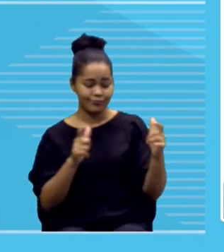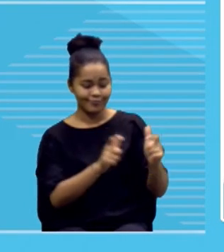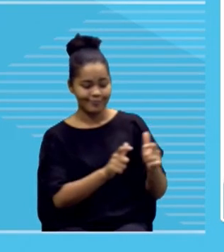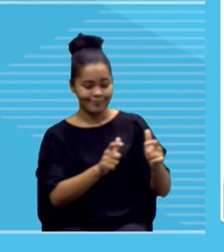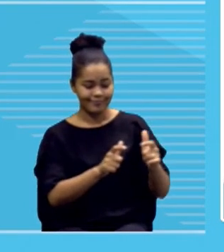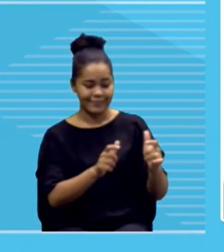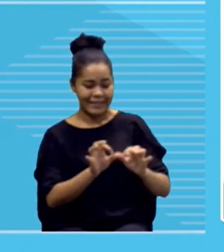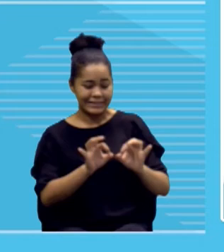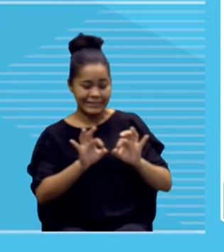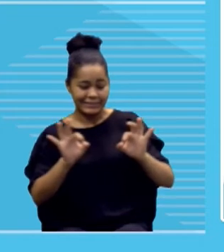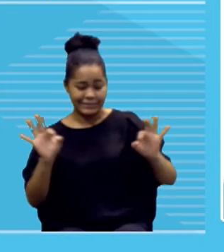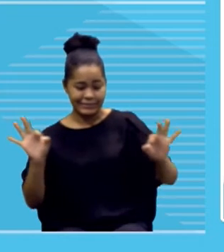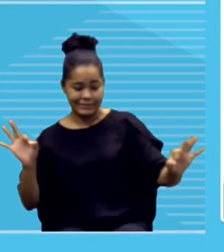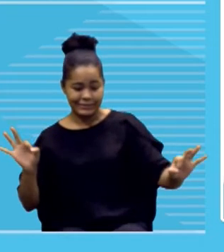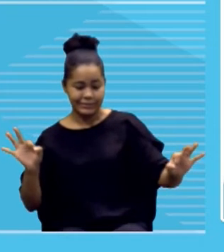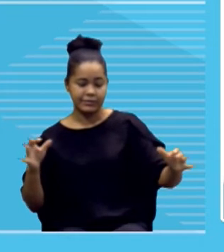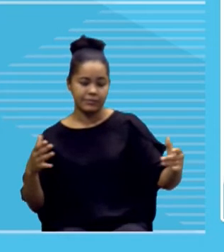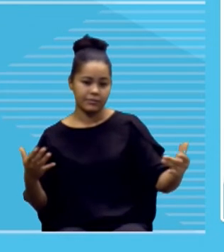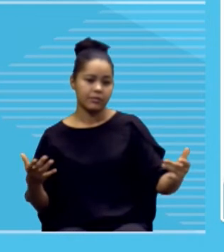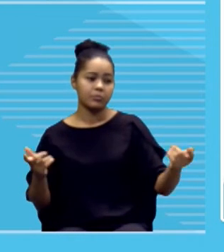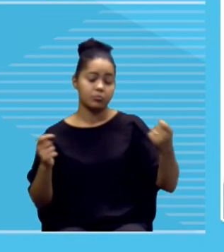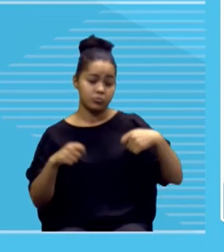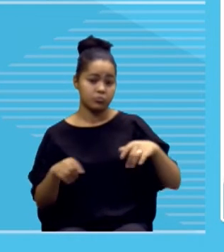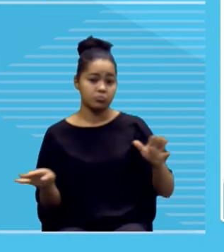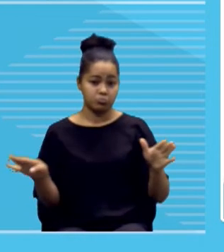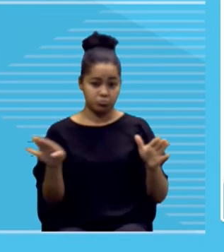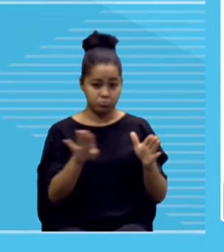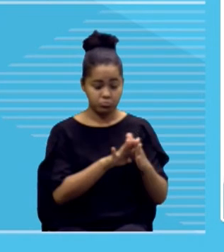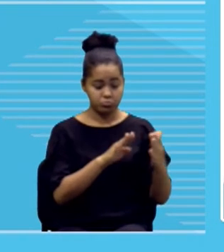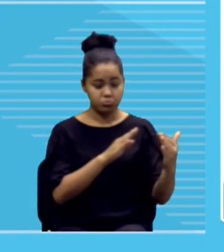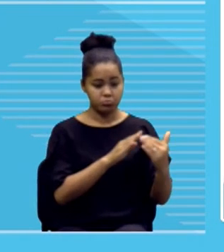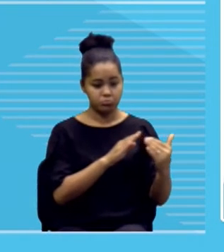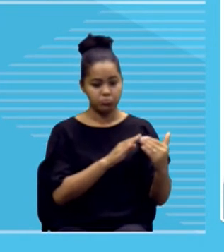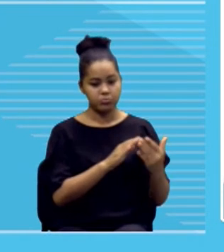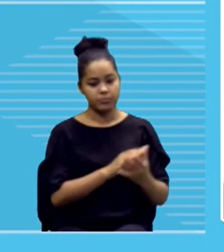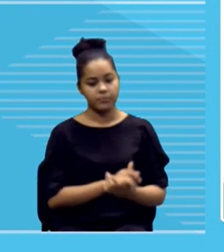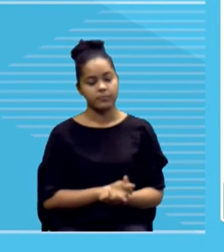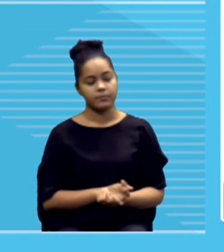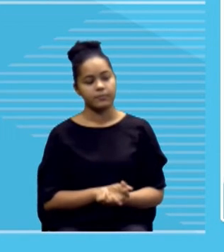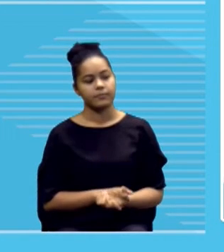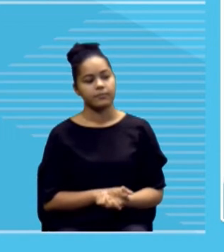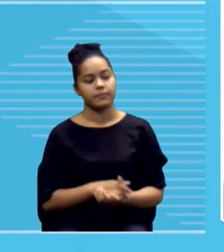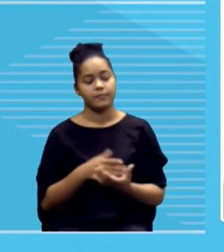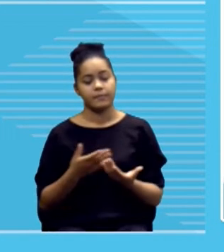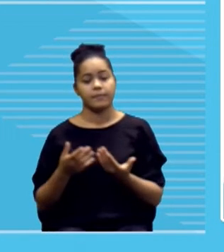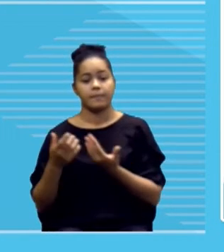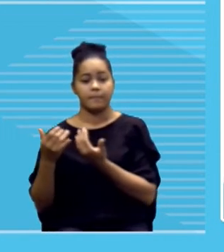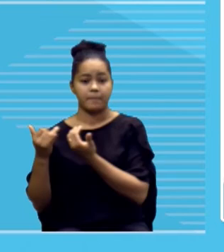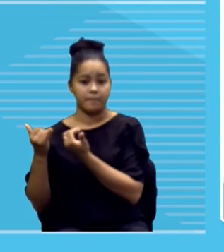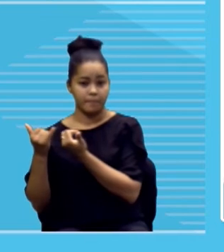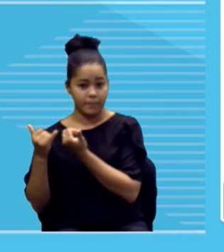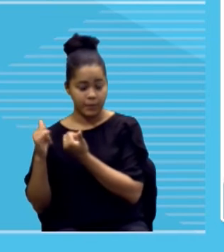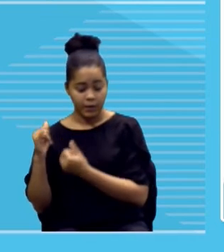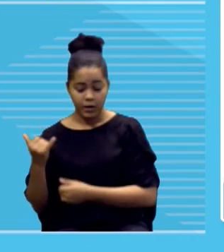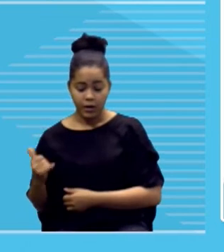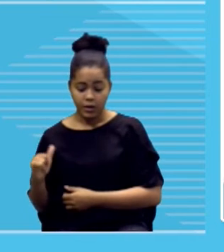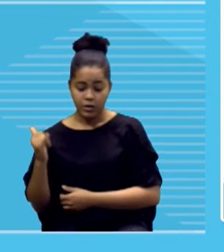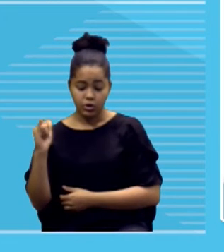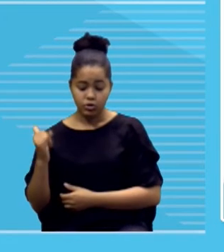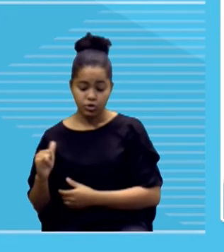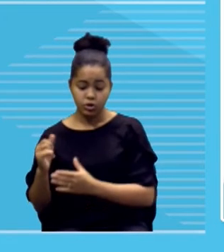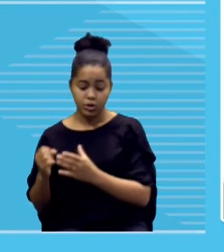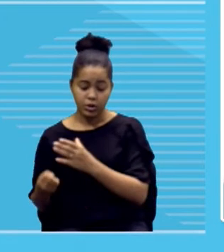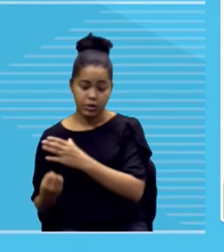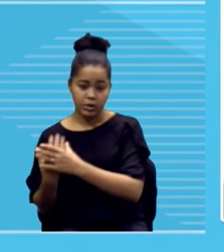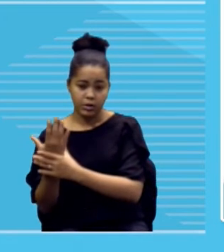consumidores e seja distribuída de maneira efetiva. A energia produzida é armazenada inicialmente em geradores, dentro da usina,